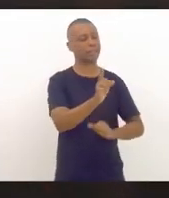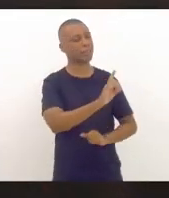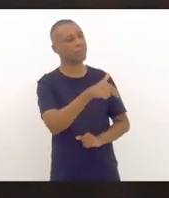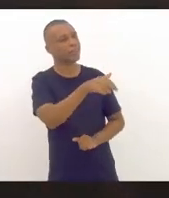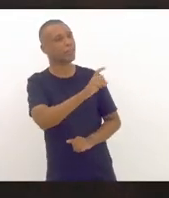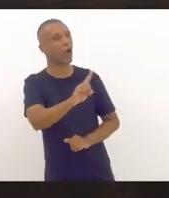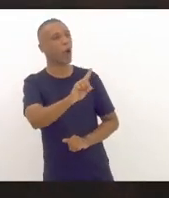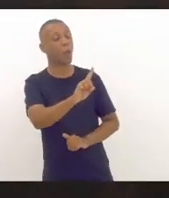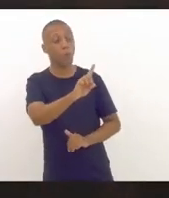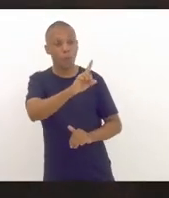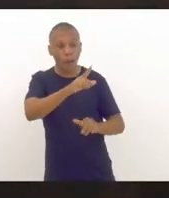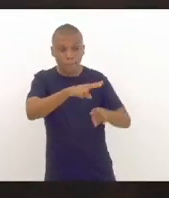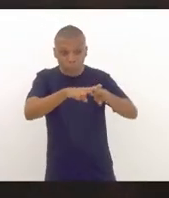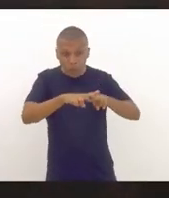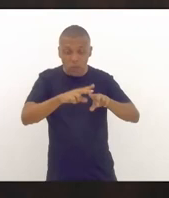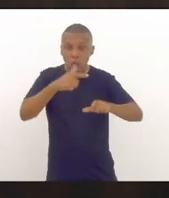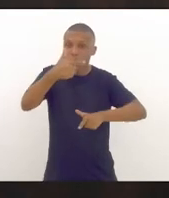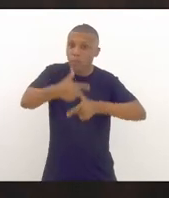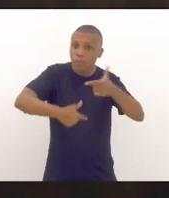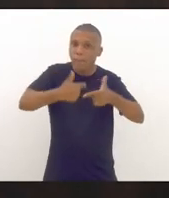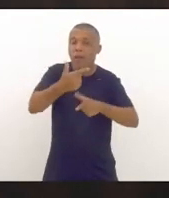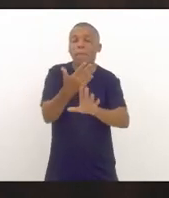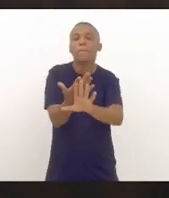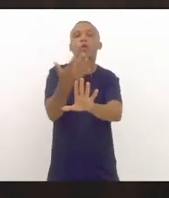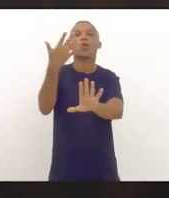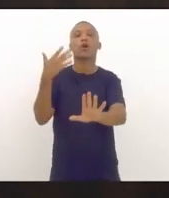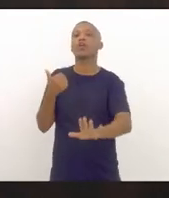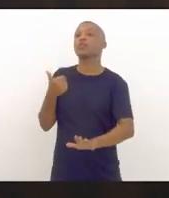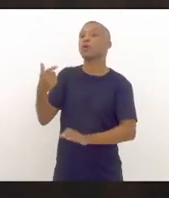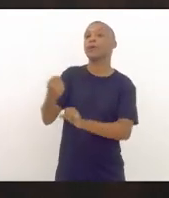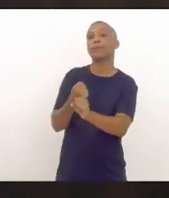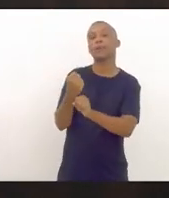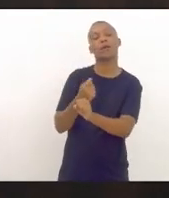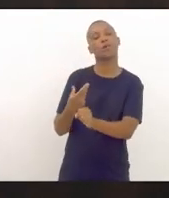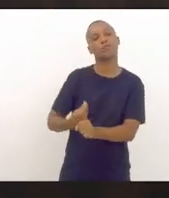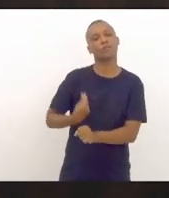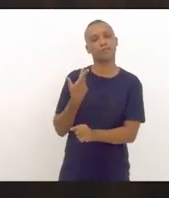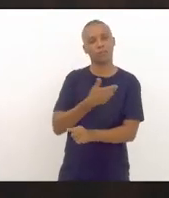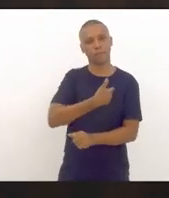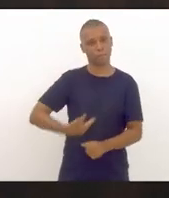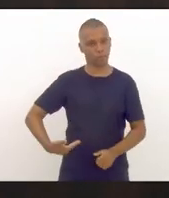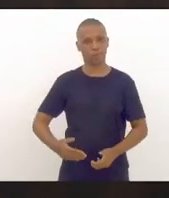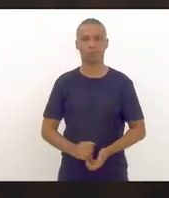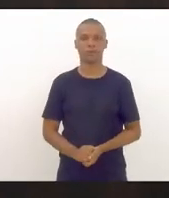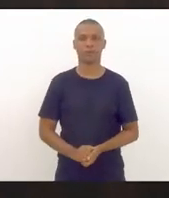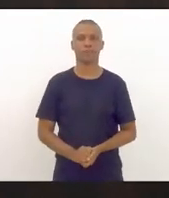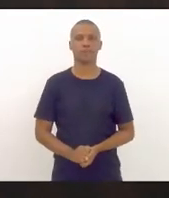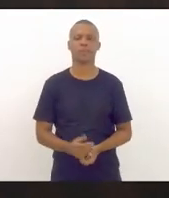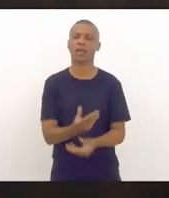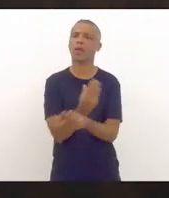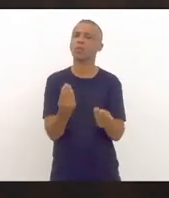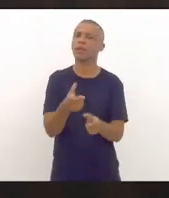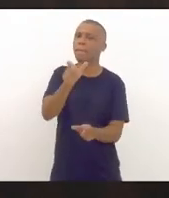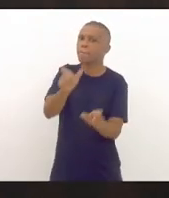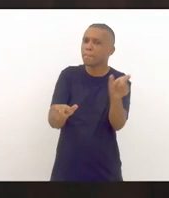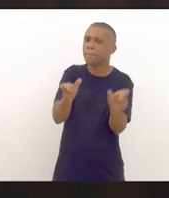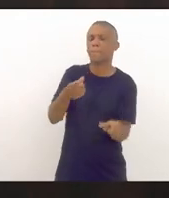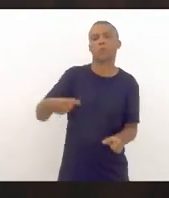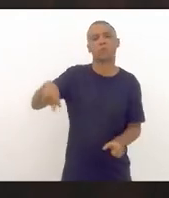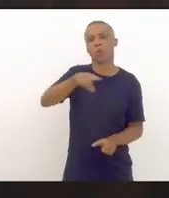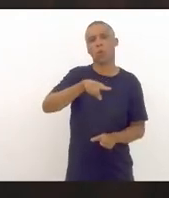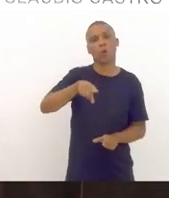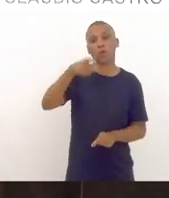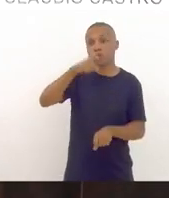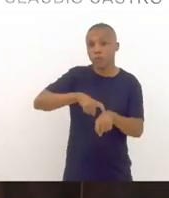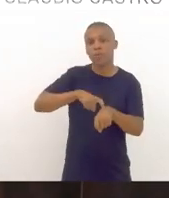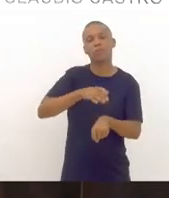pelo que o senhor tem feito durante os 12 anos de vida pública. E muitas pessoas, quando eu fui